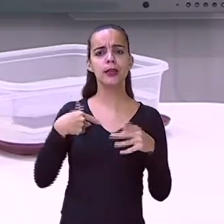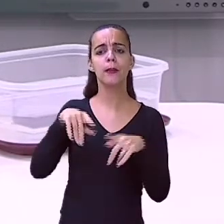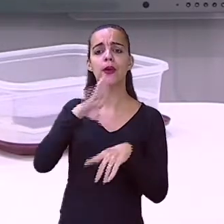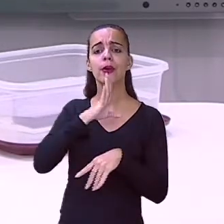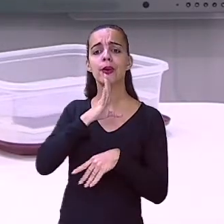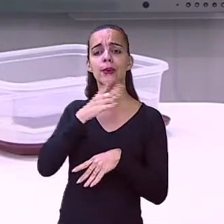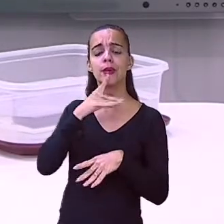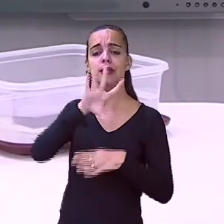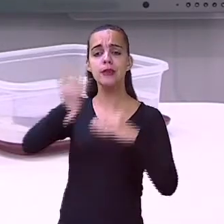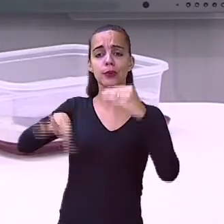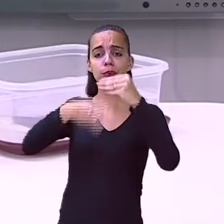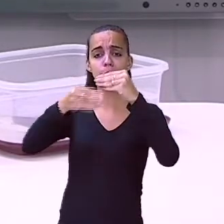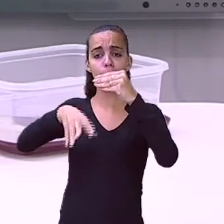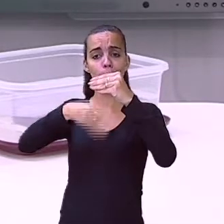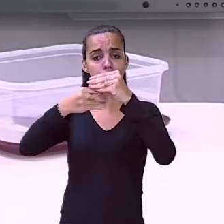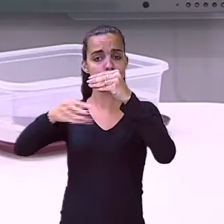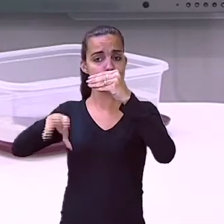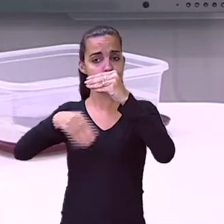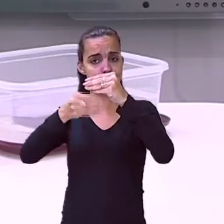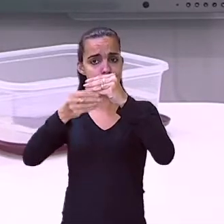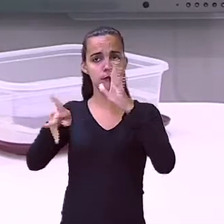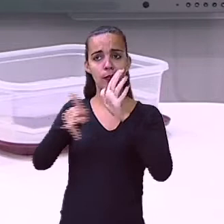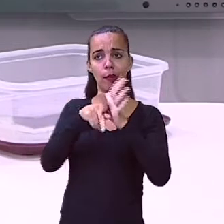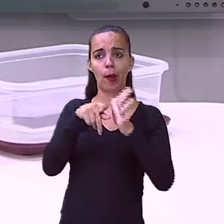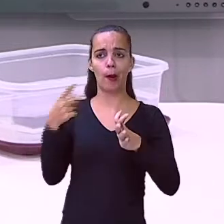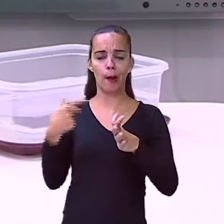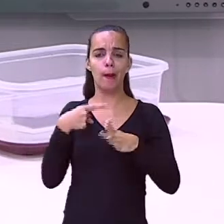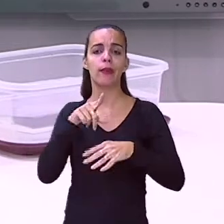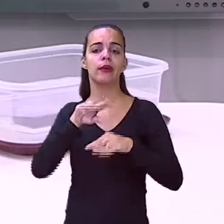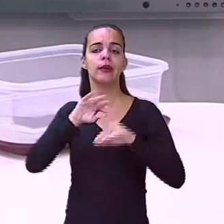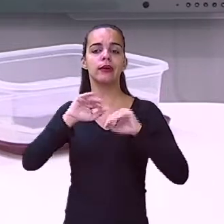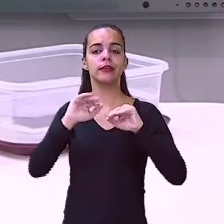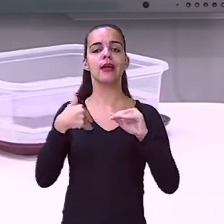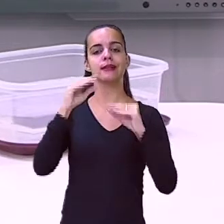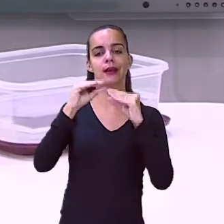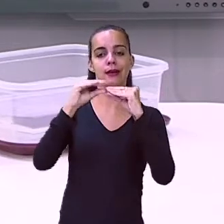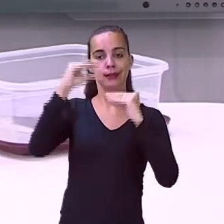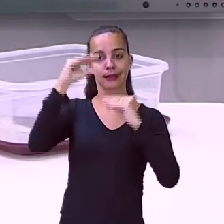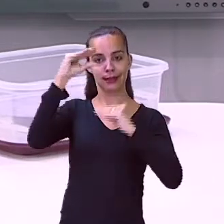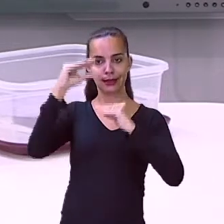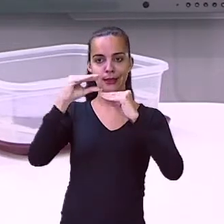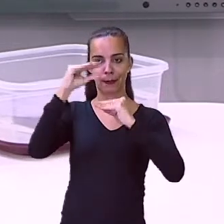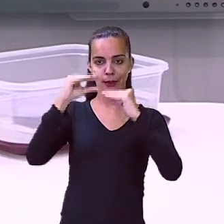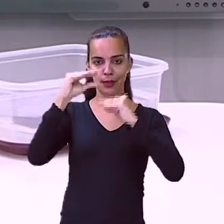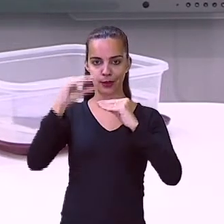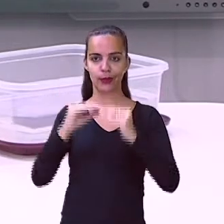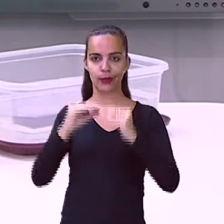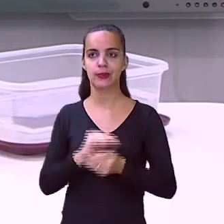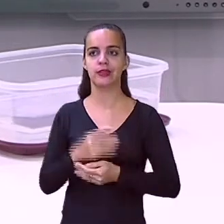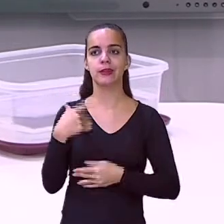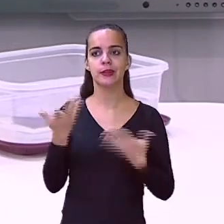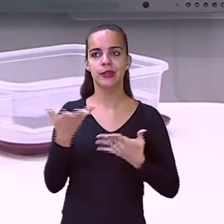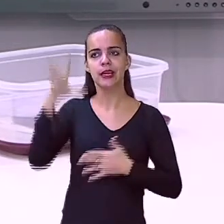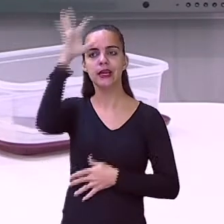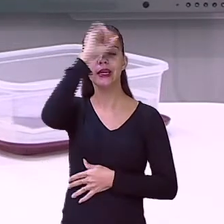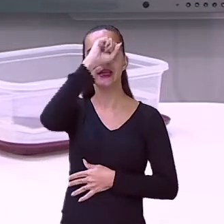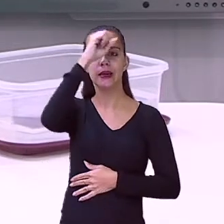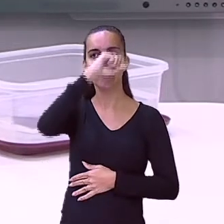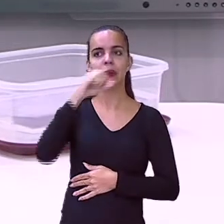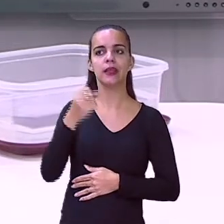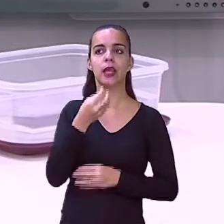de mistura homogênea. Hoje, nós separaremos componentes de mistura